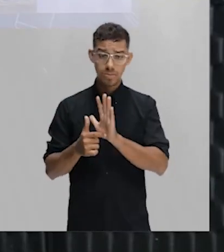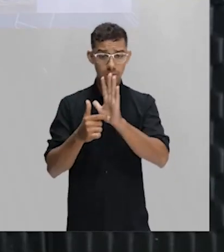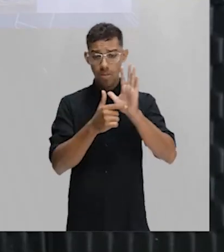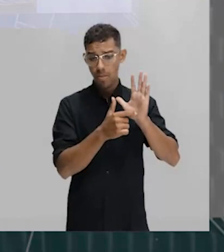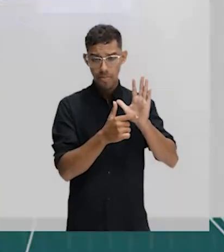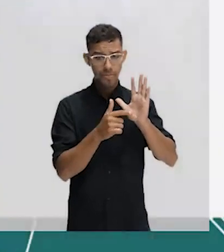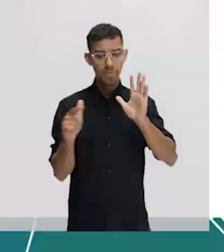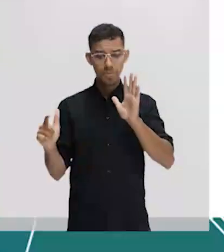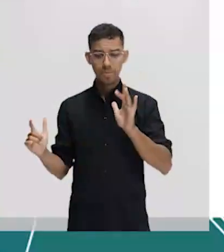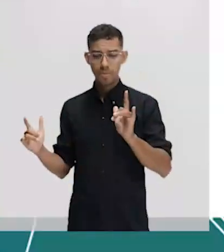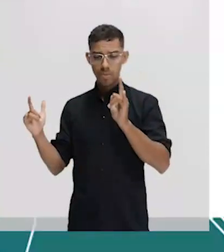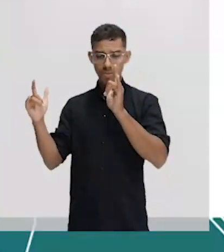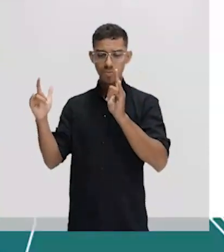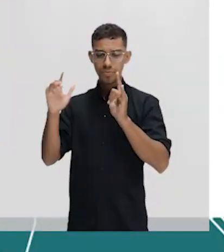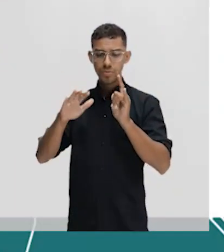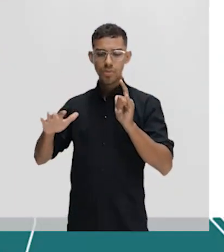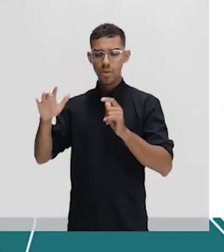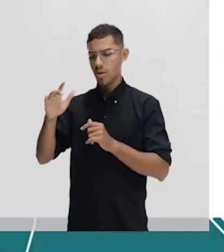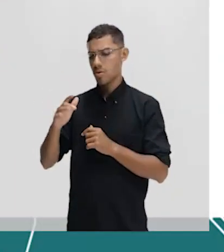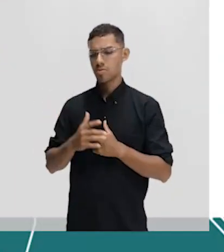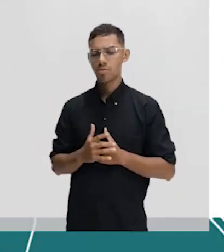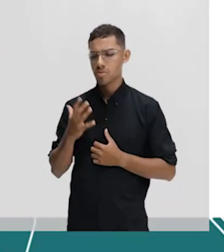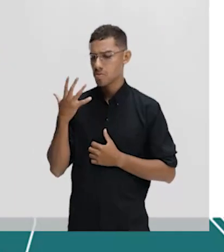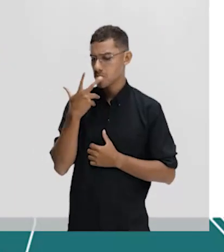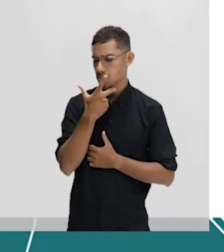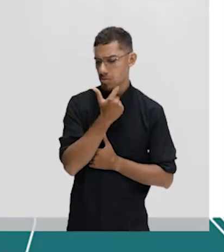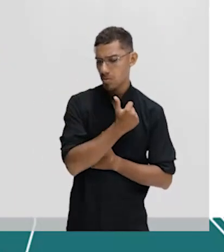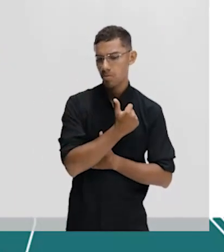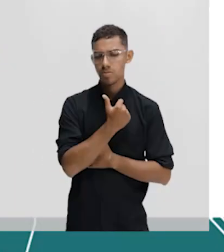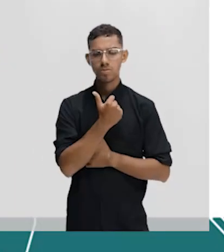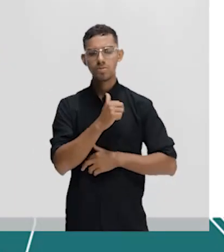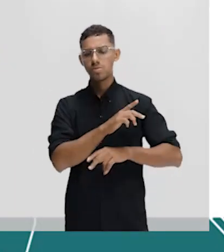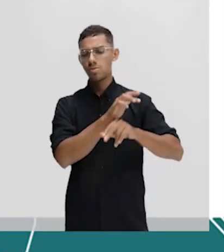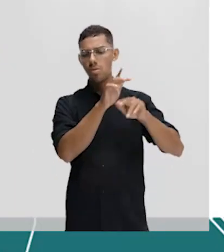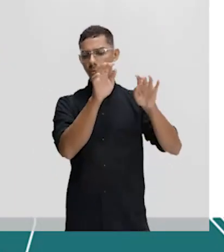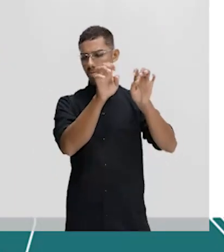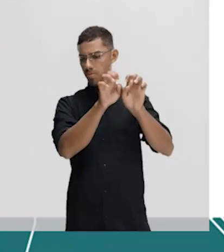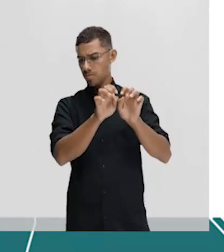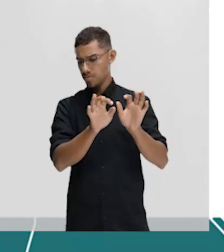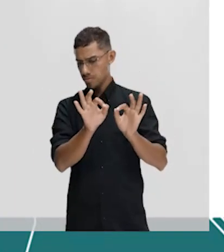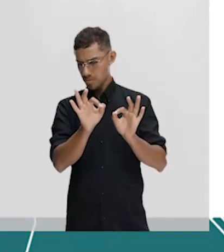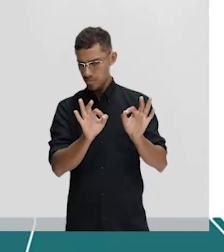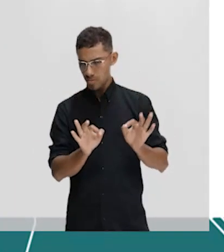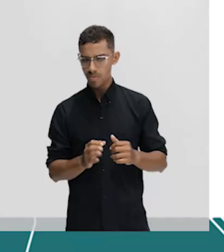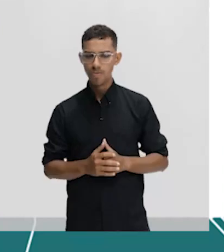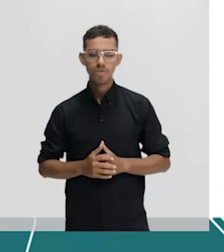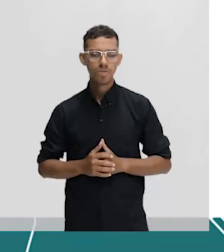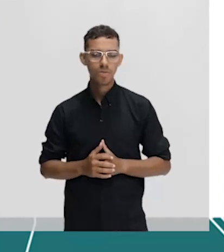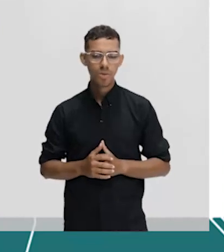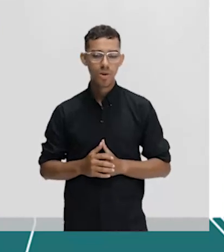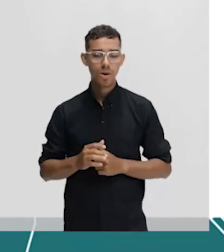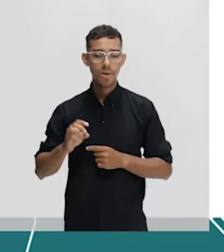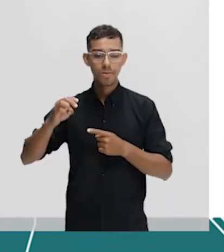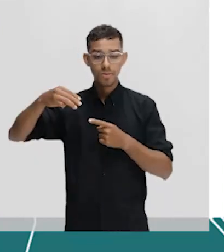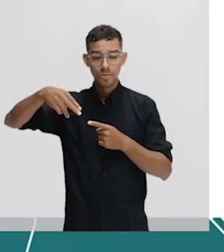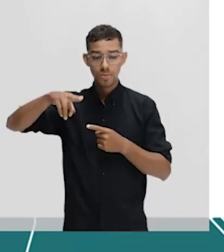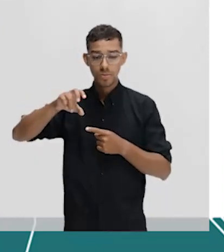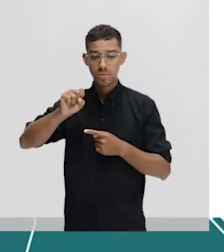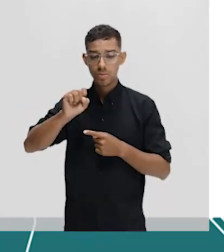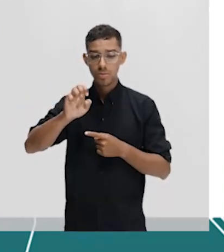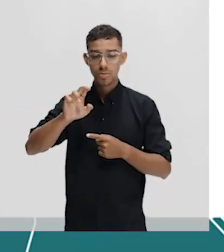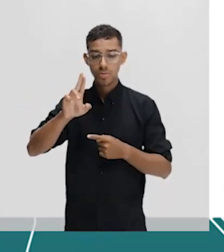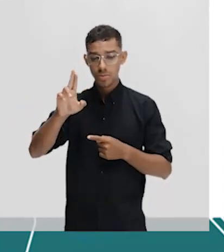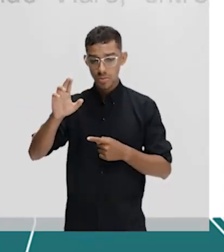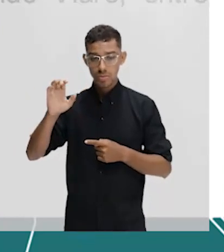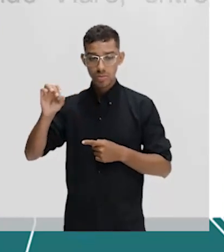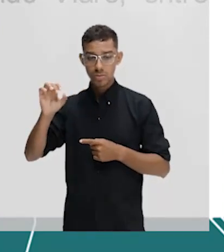prédio da Pinacoteca, que é lindíssimo, que é um prédio eclético que mistura vários estilos em São Paulo. Próximo. Museu Oscar